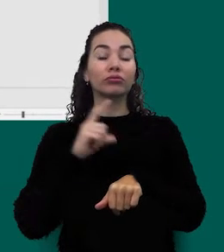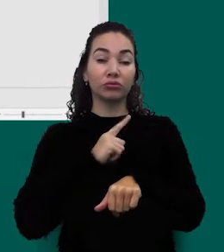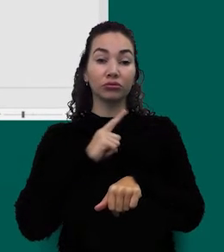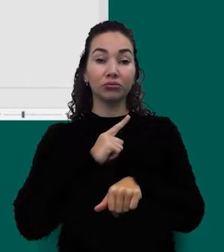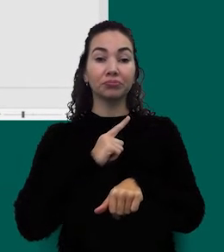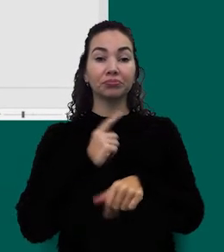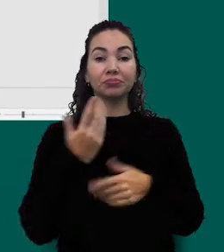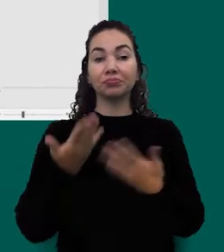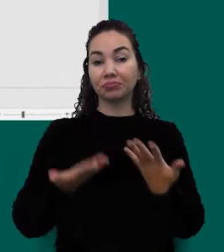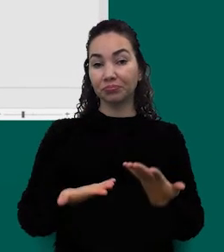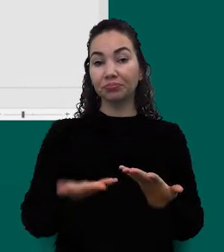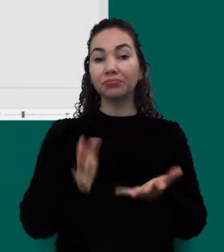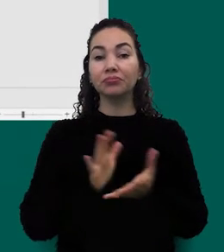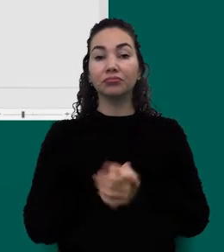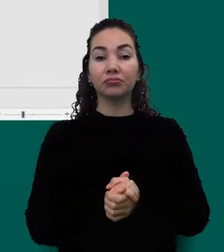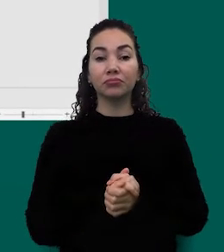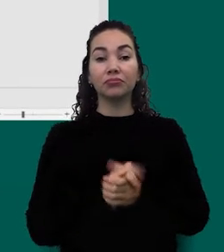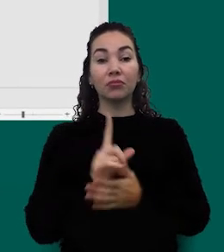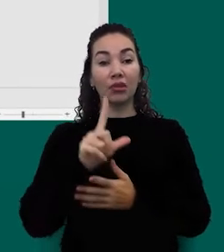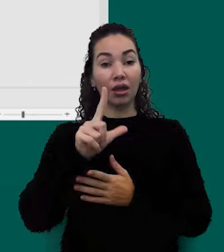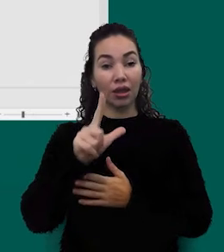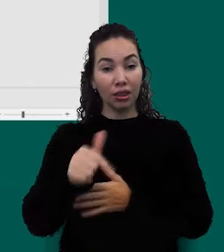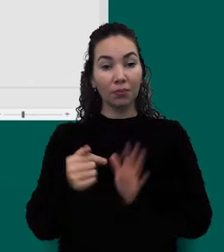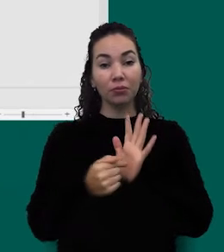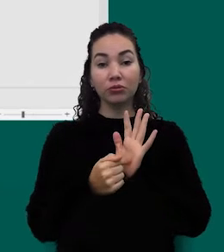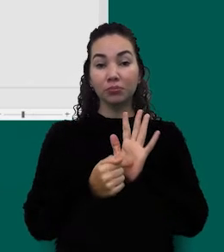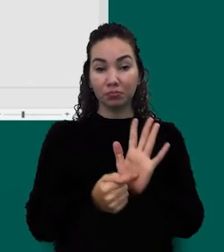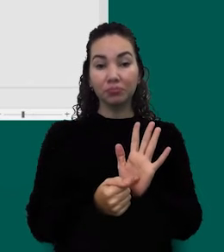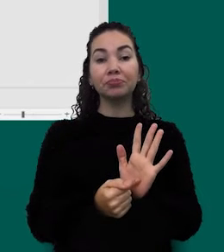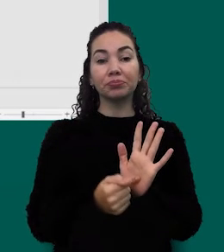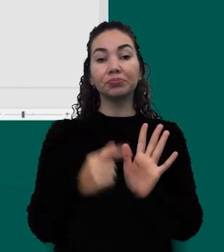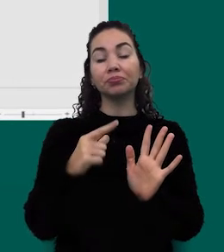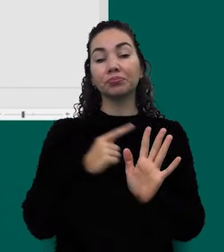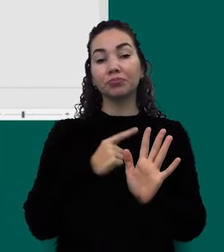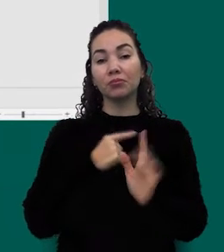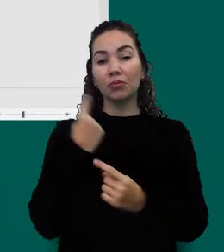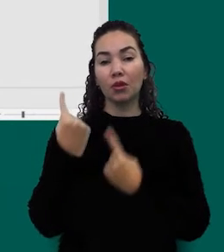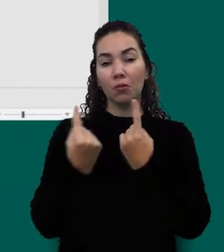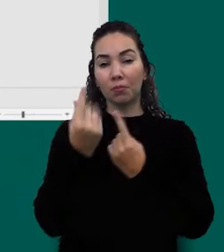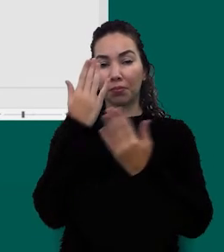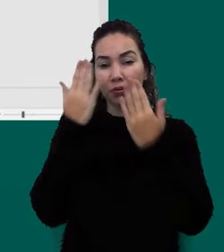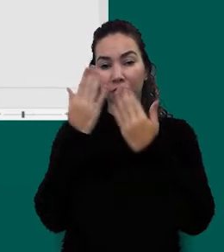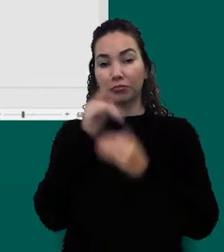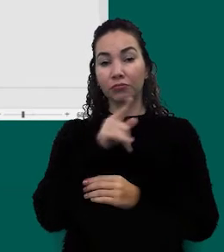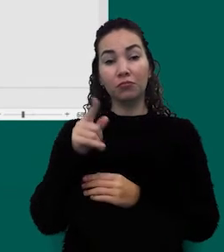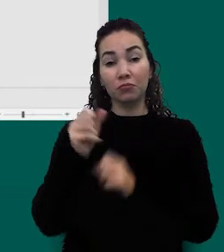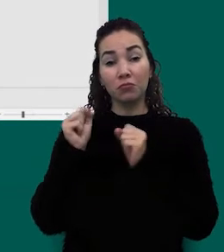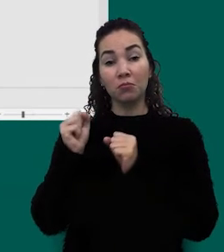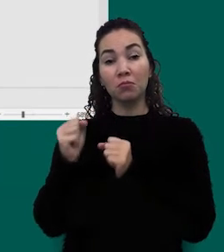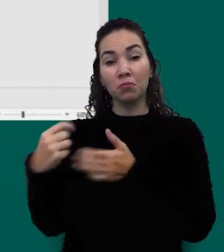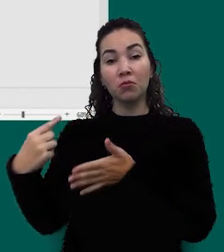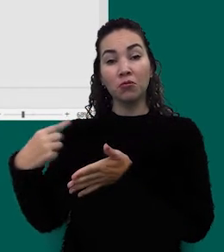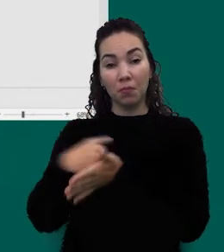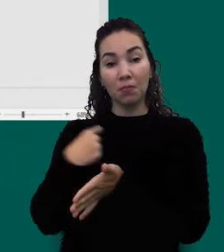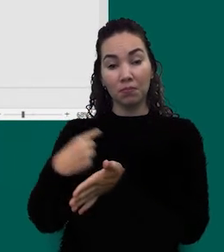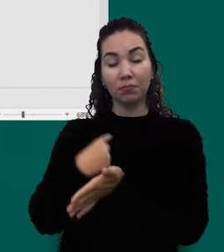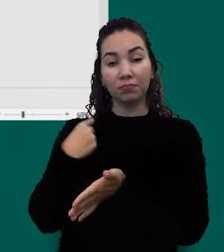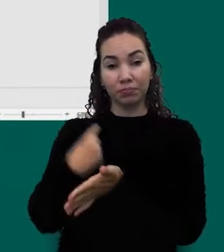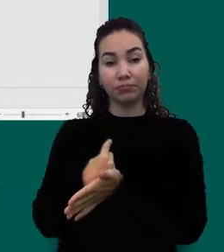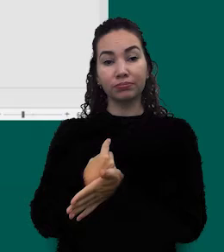nós poderemos, depois da apresentação, se tiver algumas dúvidas, fiquem à vontade, então, para